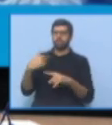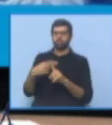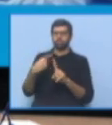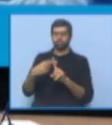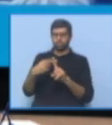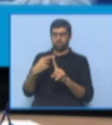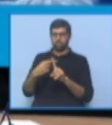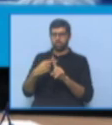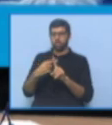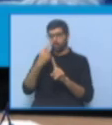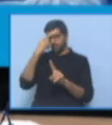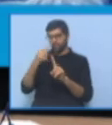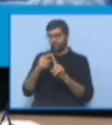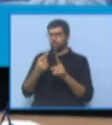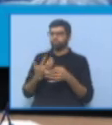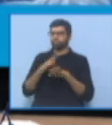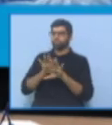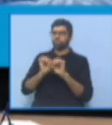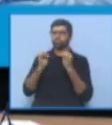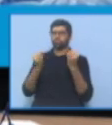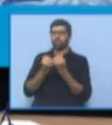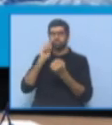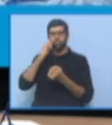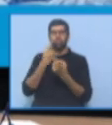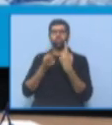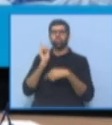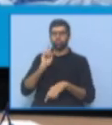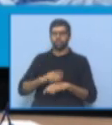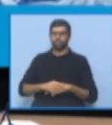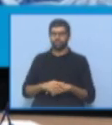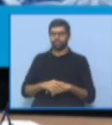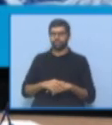que a coesão social também não fosse afetada. E, portanto, eu creio que